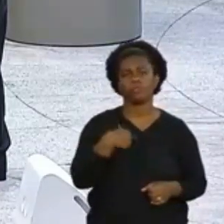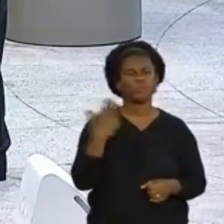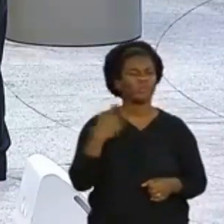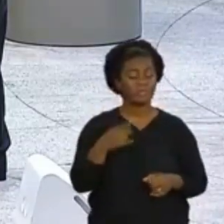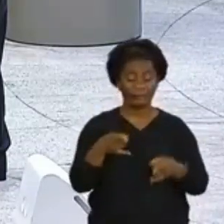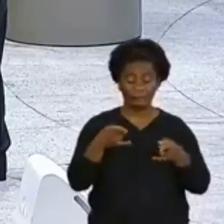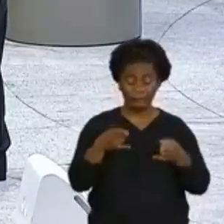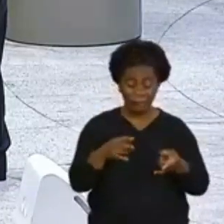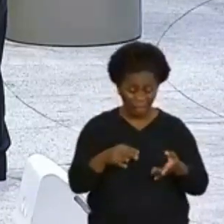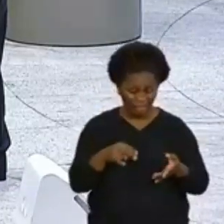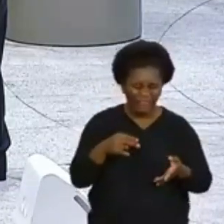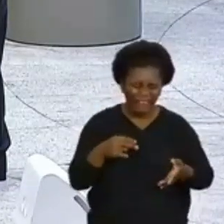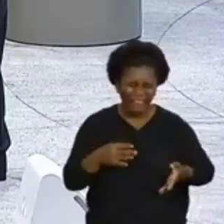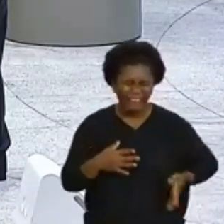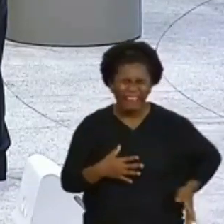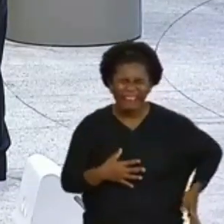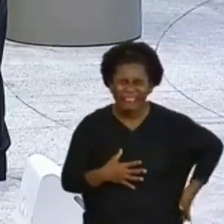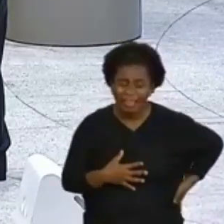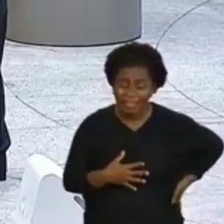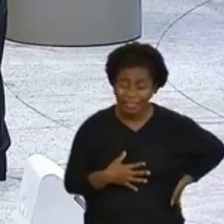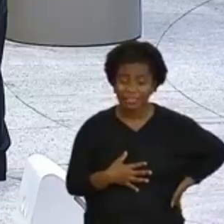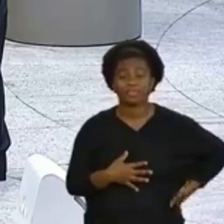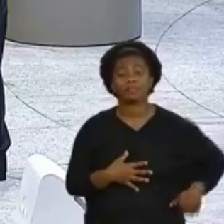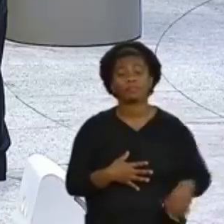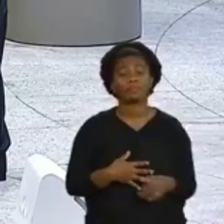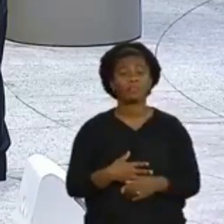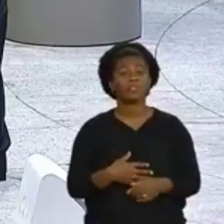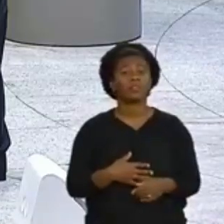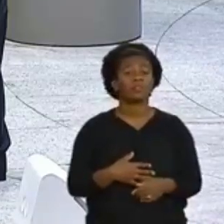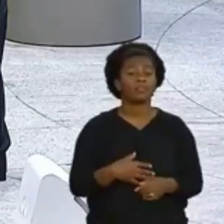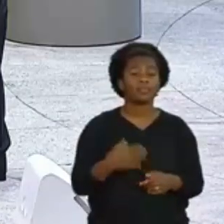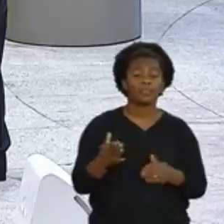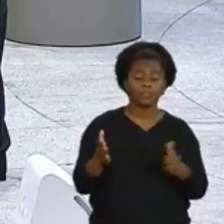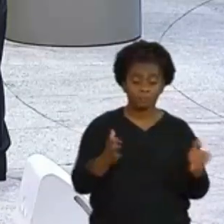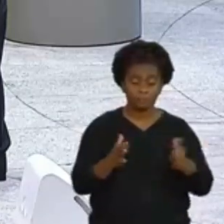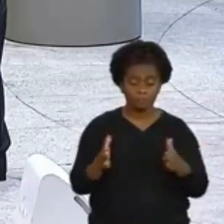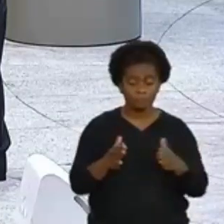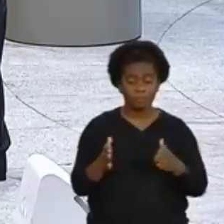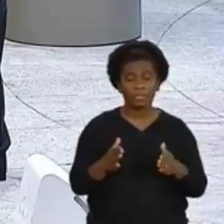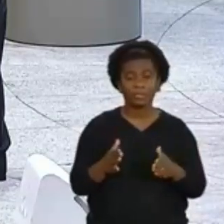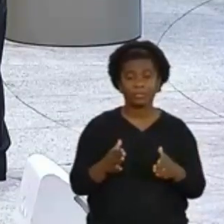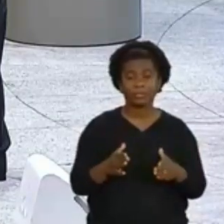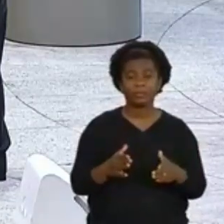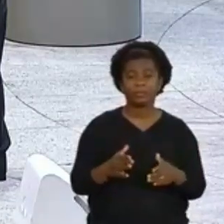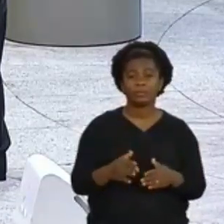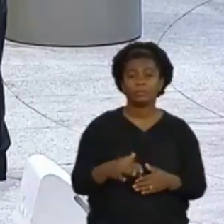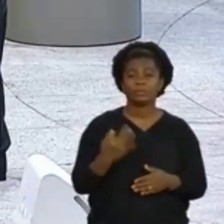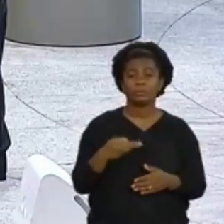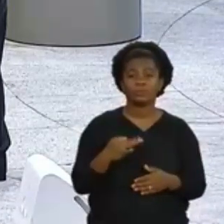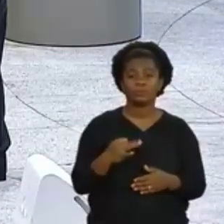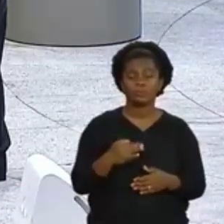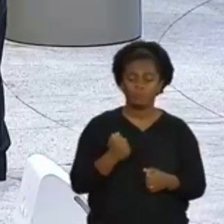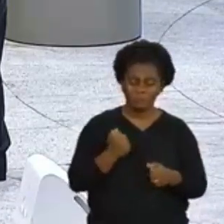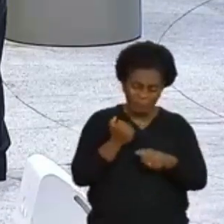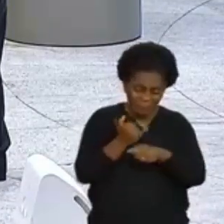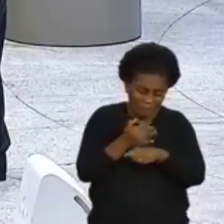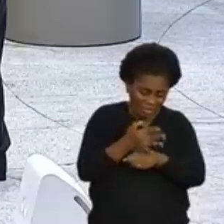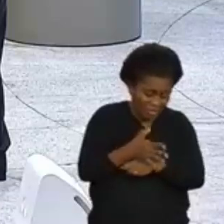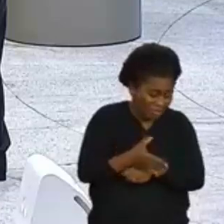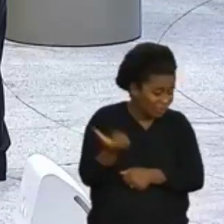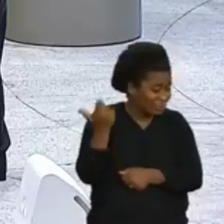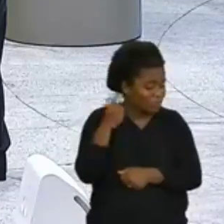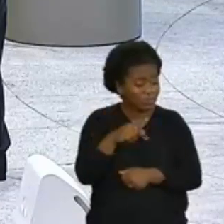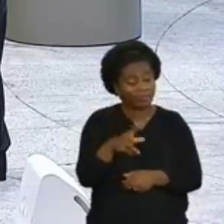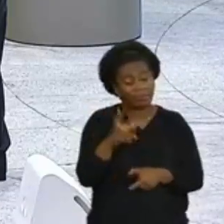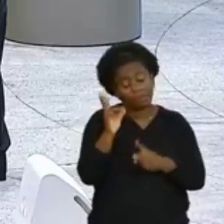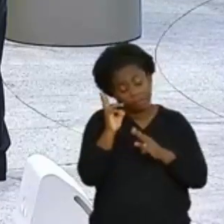cama. E durante essas crises, nas minhas madrugadas sem dormir,